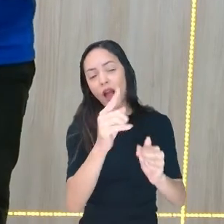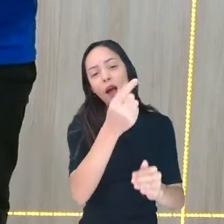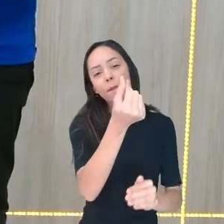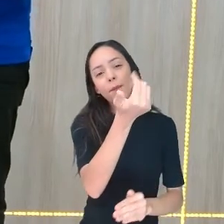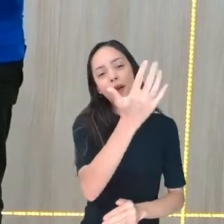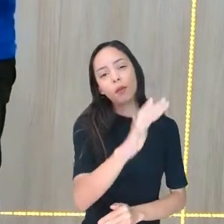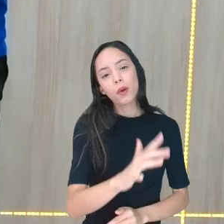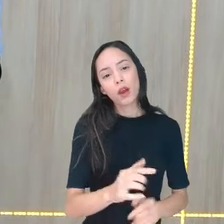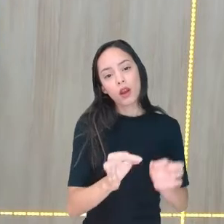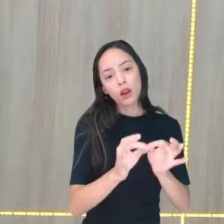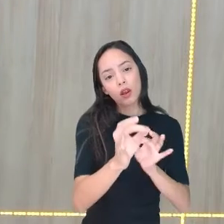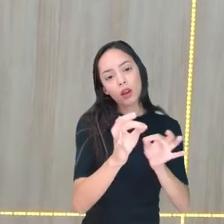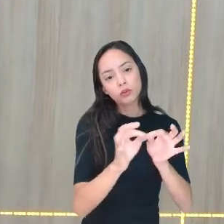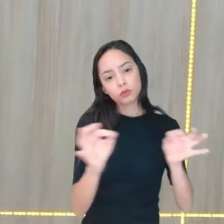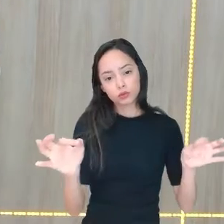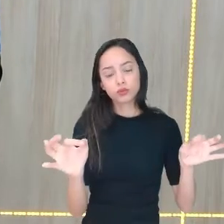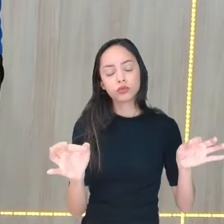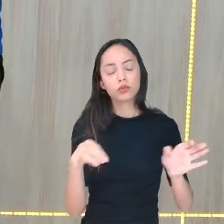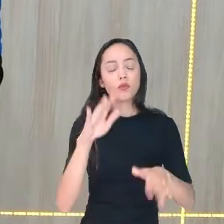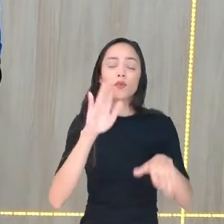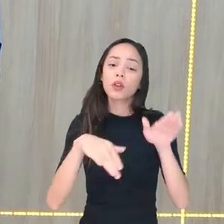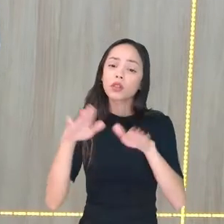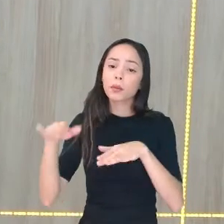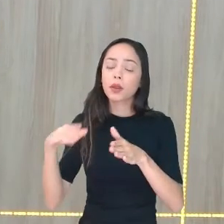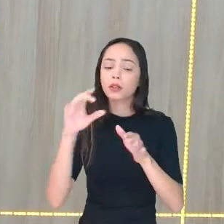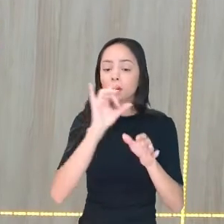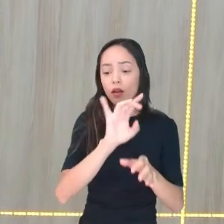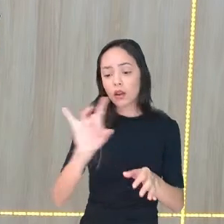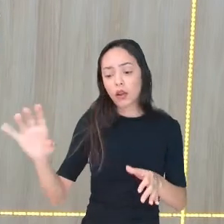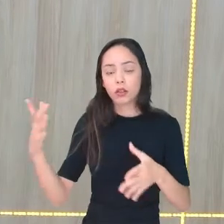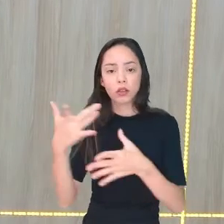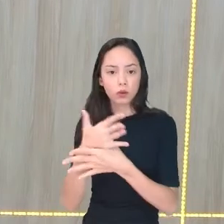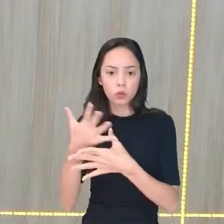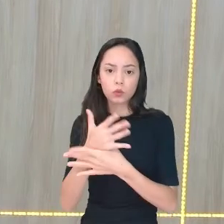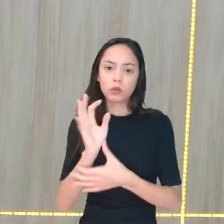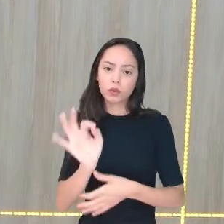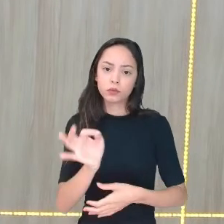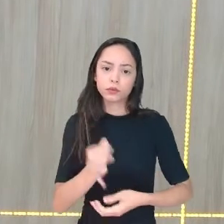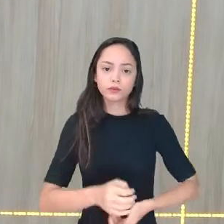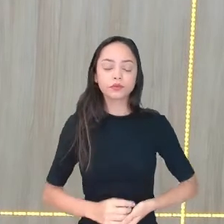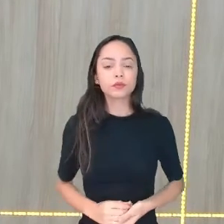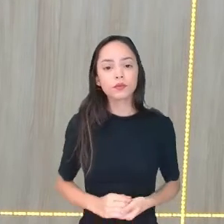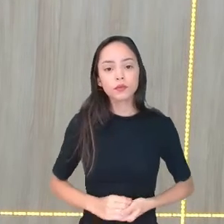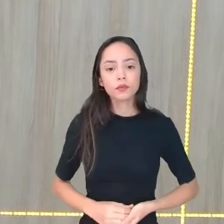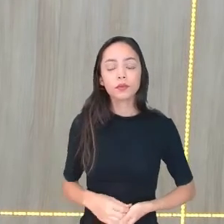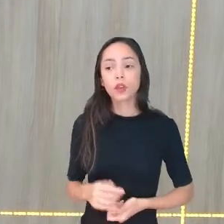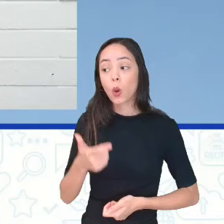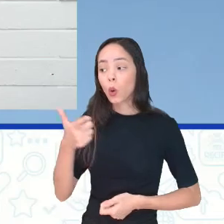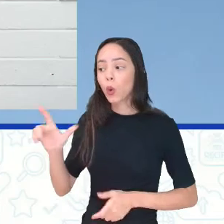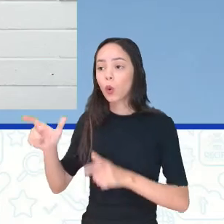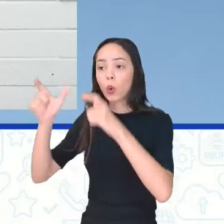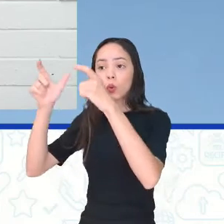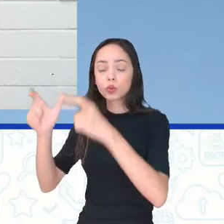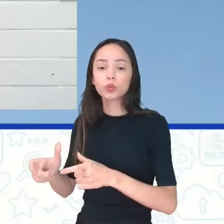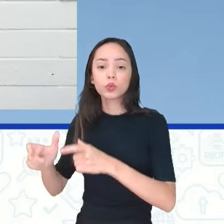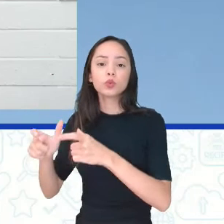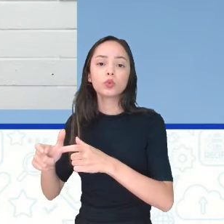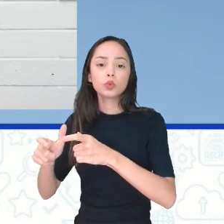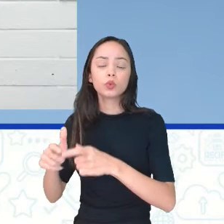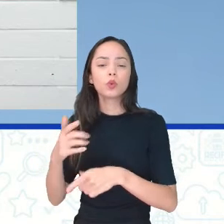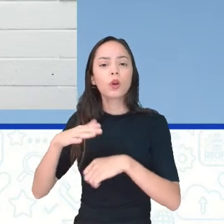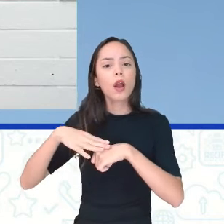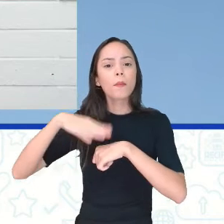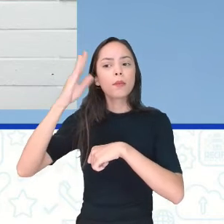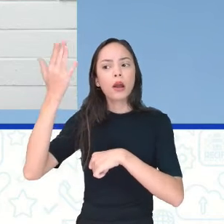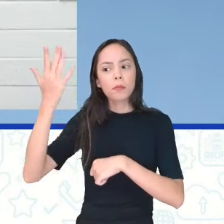Tende, tá? Então, depende da lógica de cada cidade. Perfeito? E aí eu peguei outro lugar, o lugar mais barato que